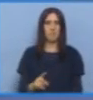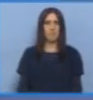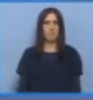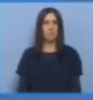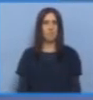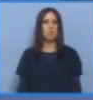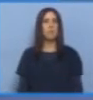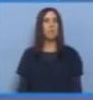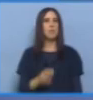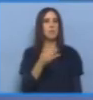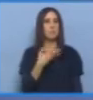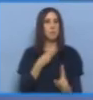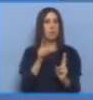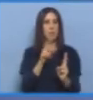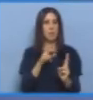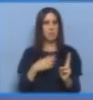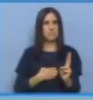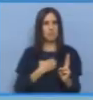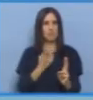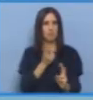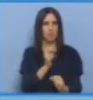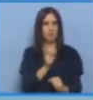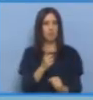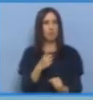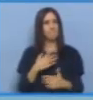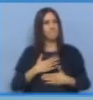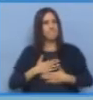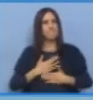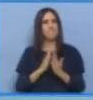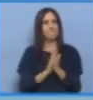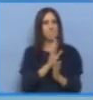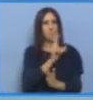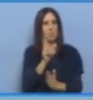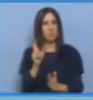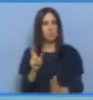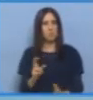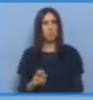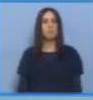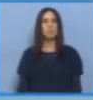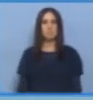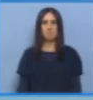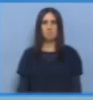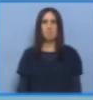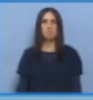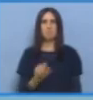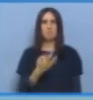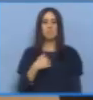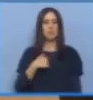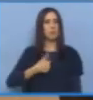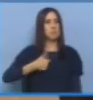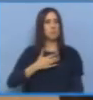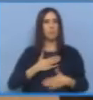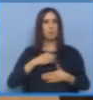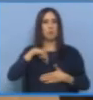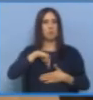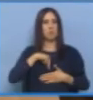foi isso, Pedro e Lara, é isso que vocês sentem, que têm a vocação de fazerem voluntariado missionário? Sim. A minha vocação centra-se